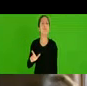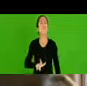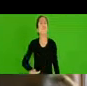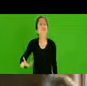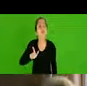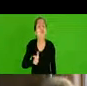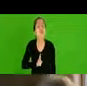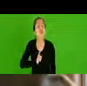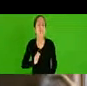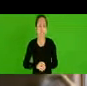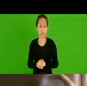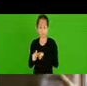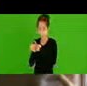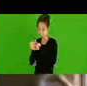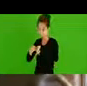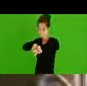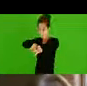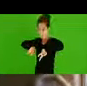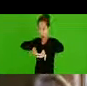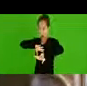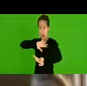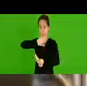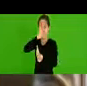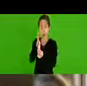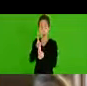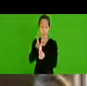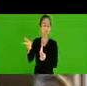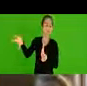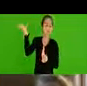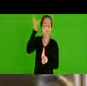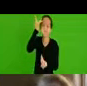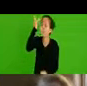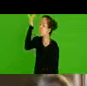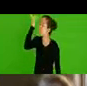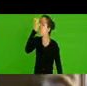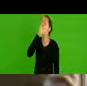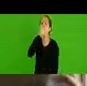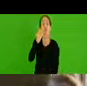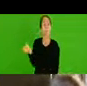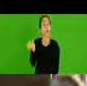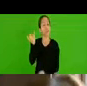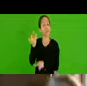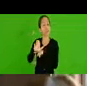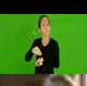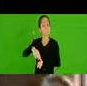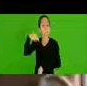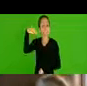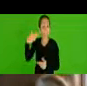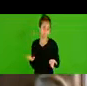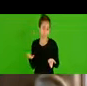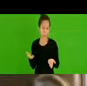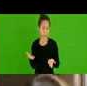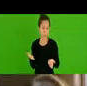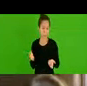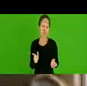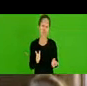exploratório fundamentado e aprofundado é fantástico para o mestrado. É diferente daquele, às